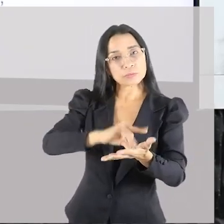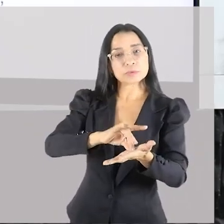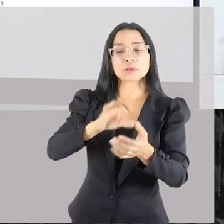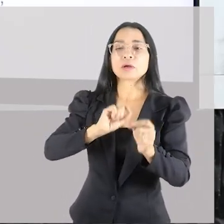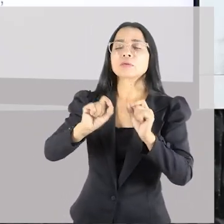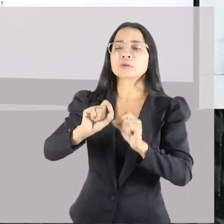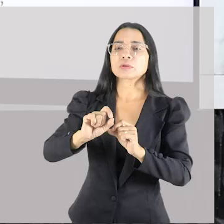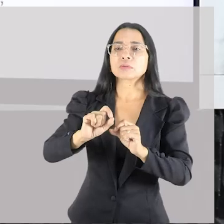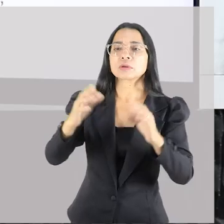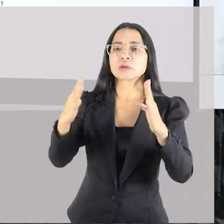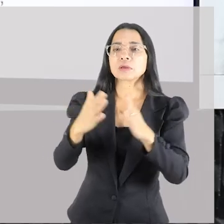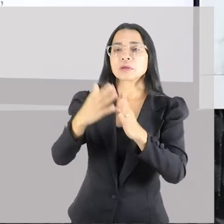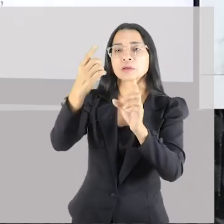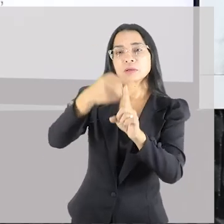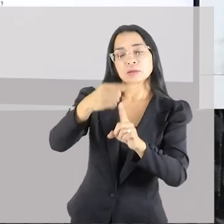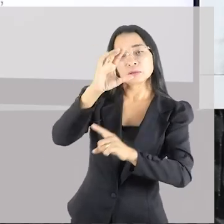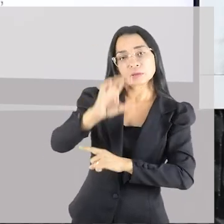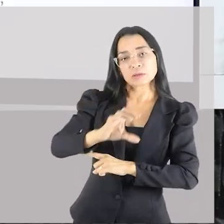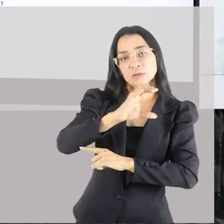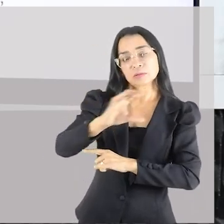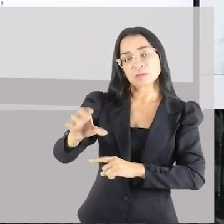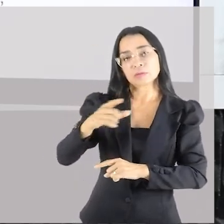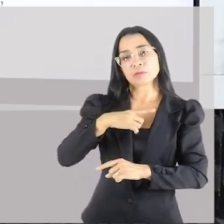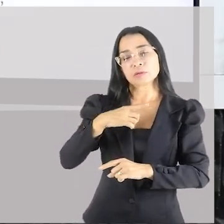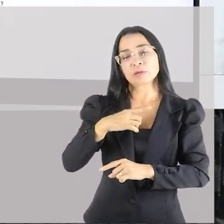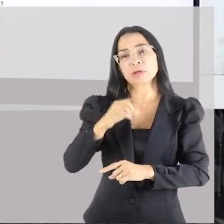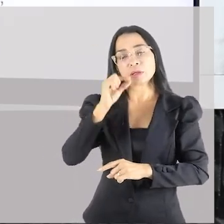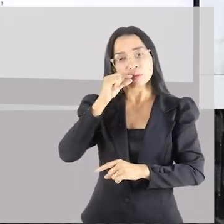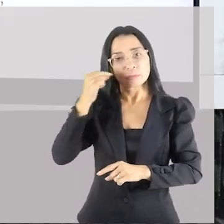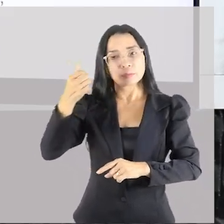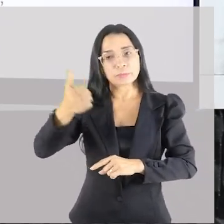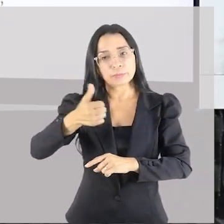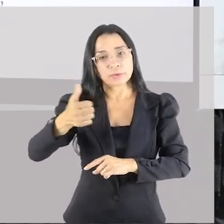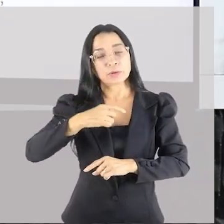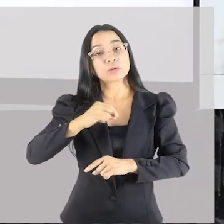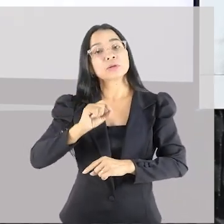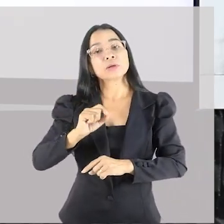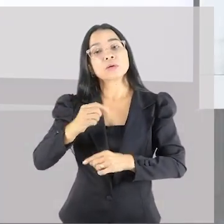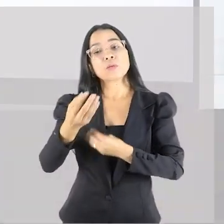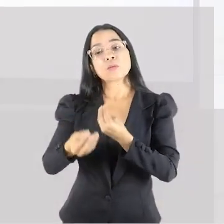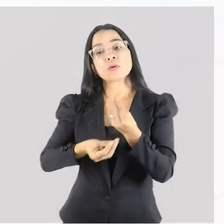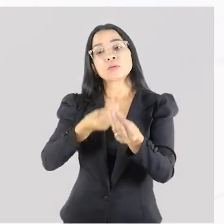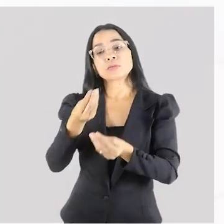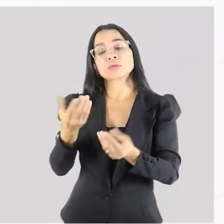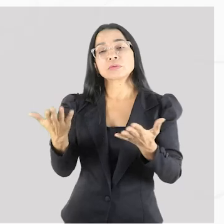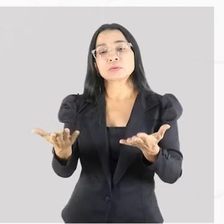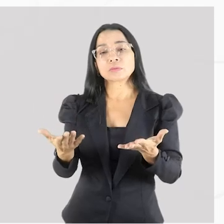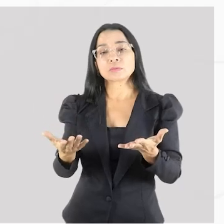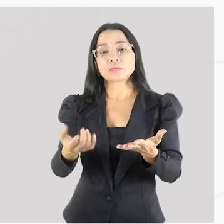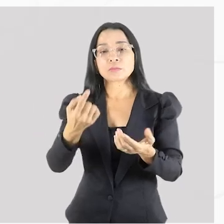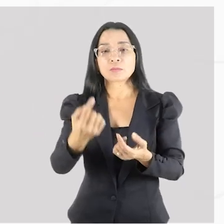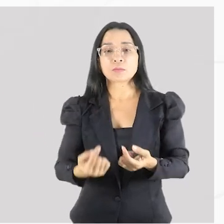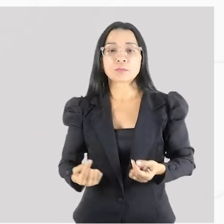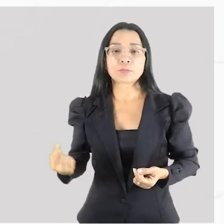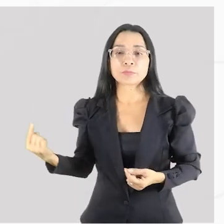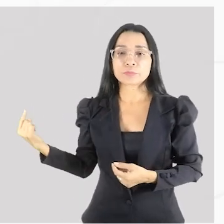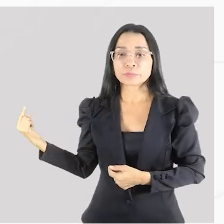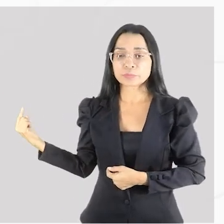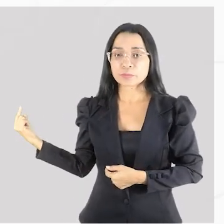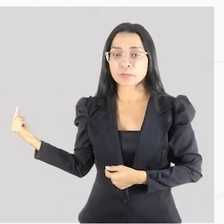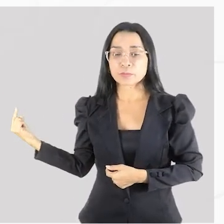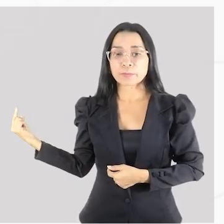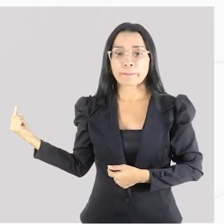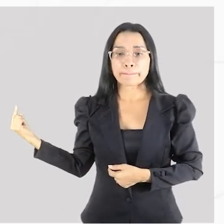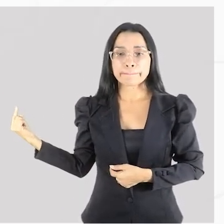era a Igreja Católica. É tanto que Dom Pedro I vai ter uma função, a gente vai já observar isso. Então, o catolicismo como religião oficial